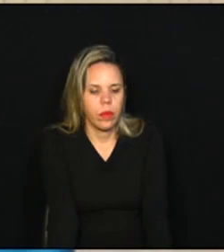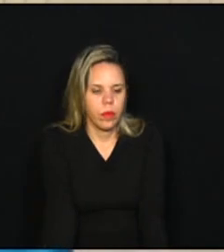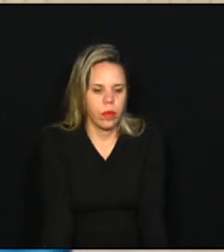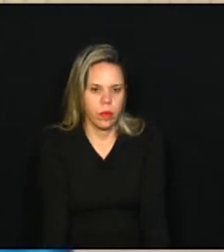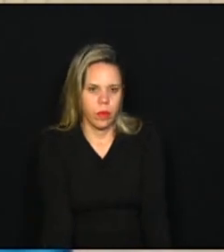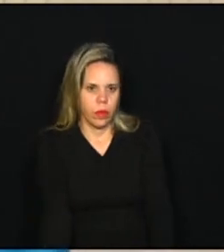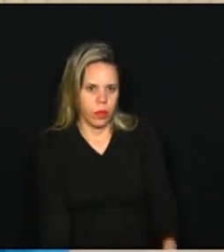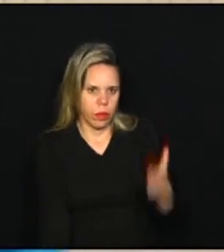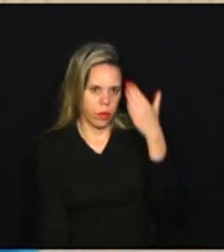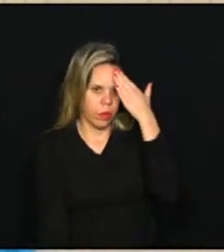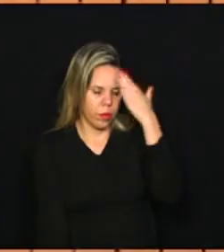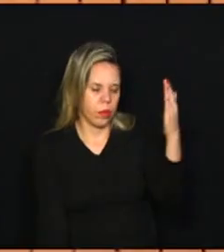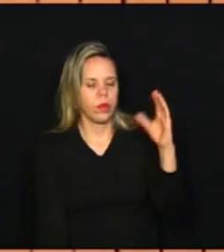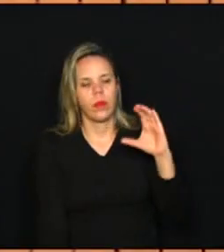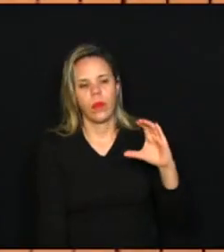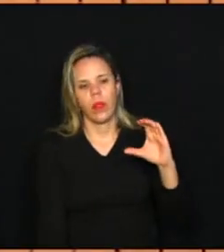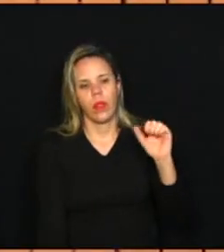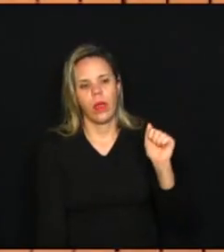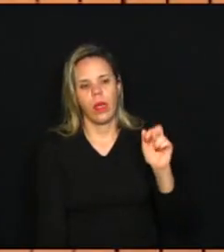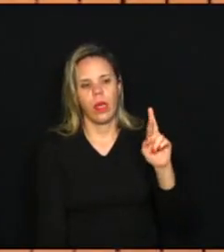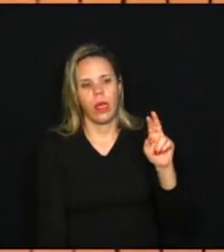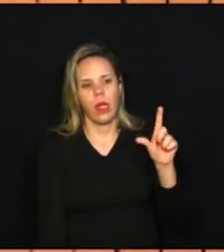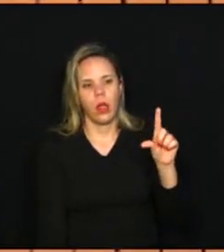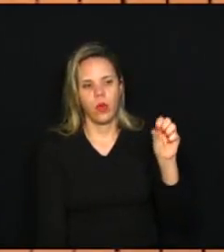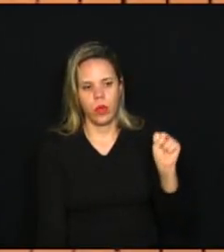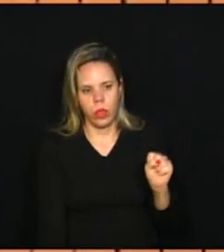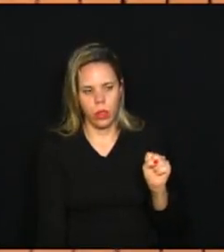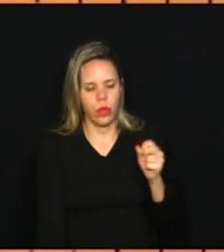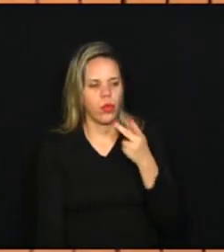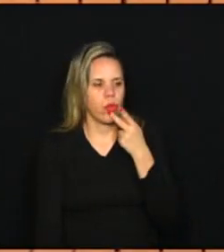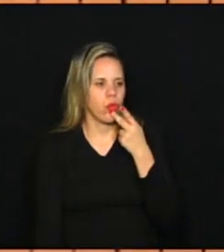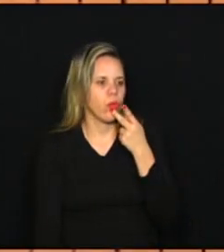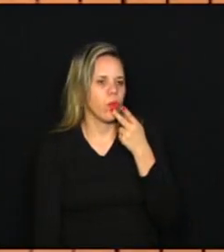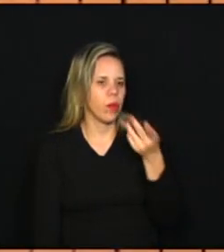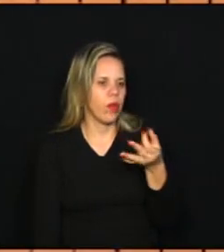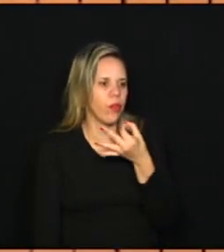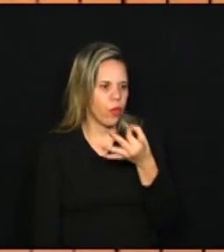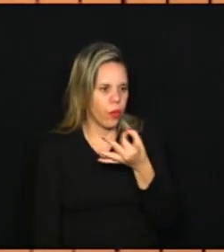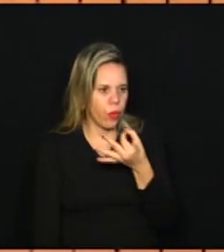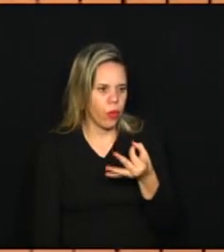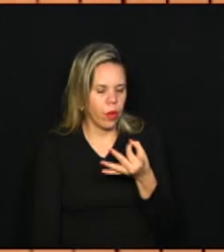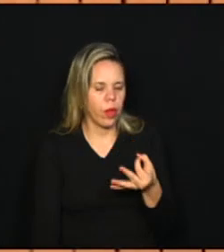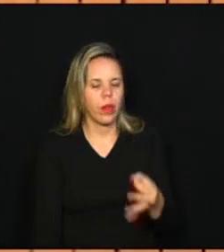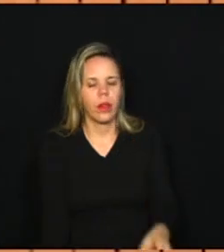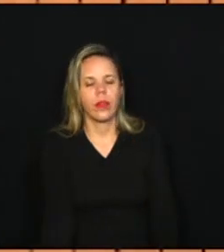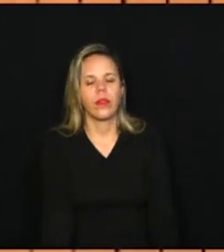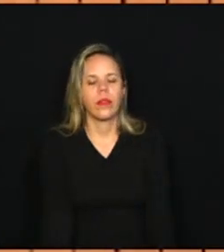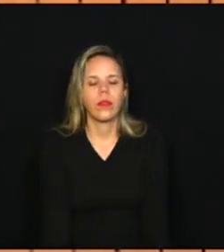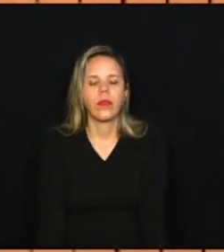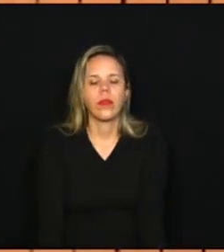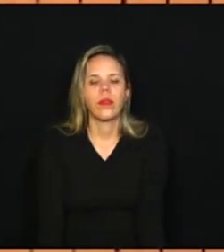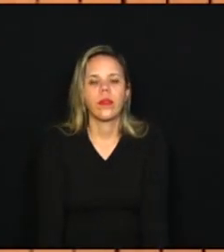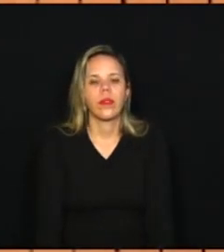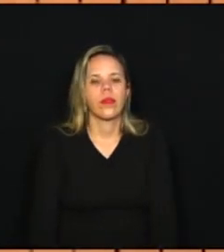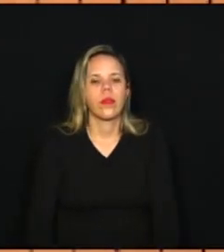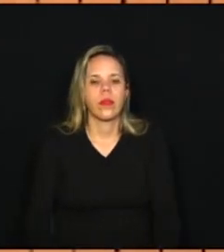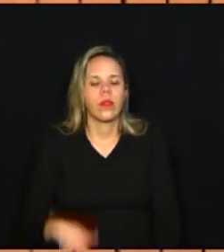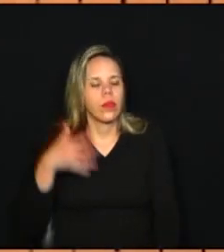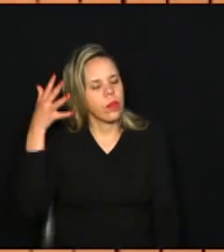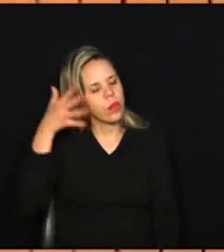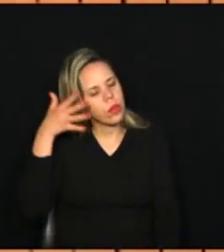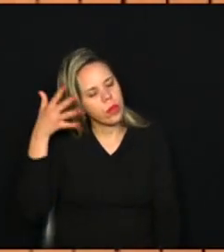Agradecer ao Carlos Fábio pela sua participação, pelas suas considerações e